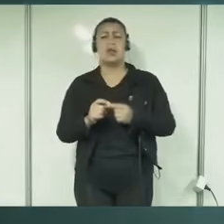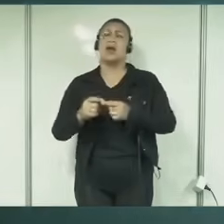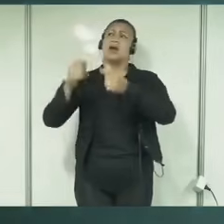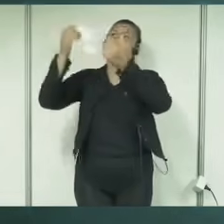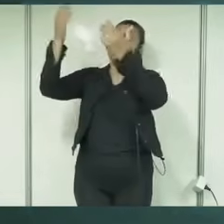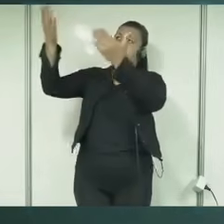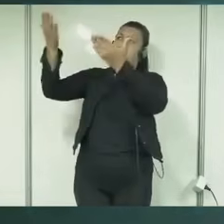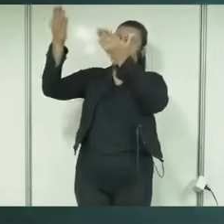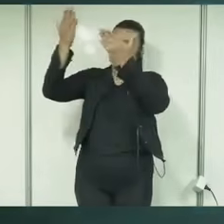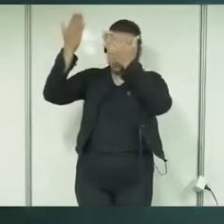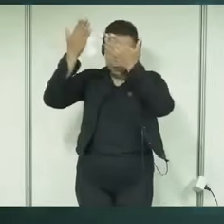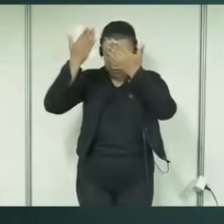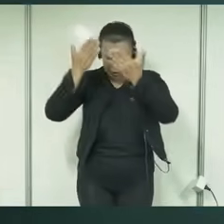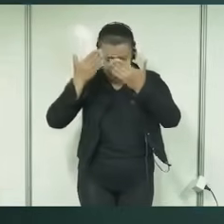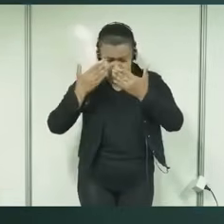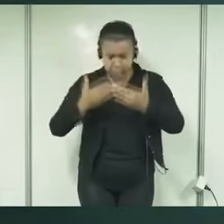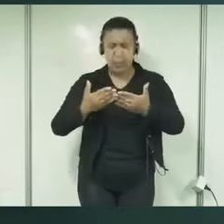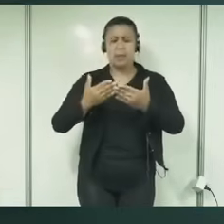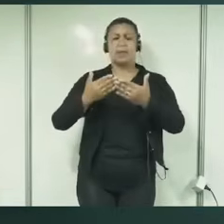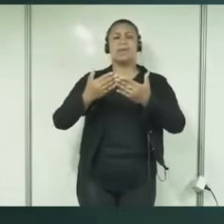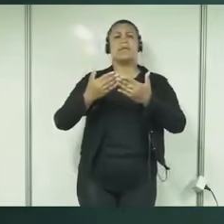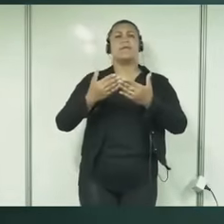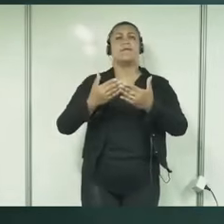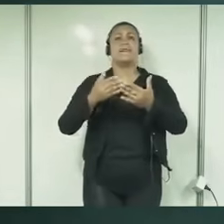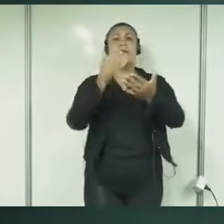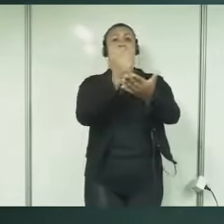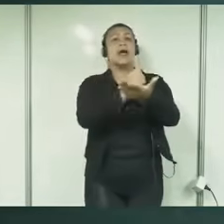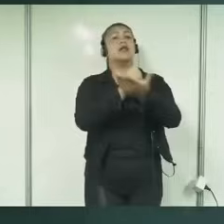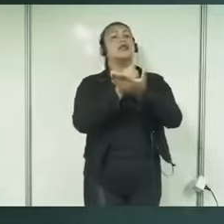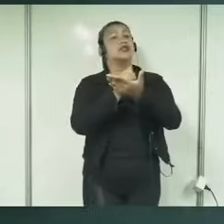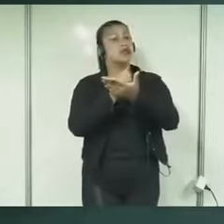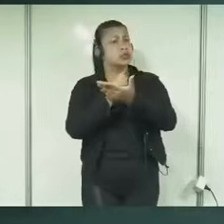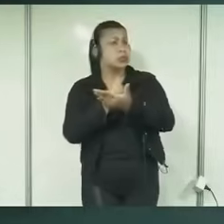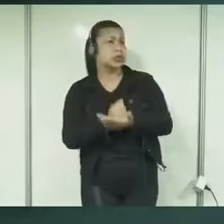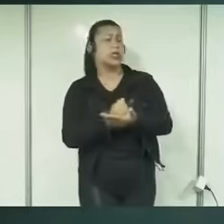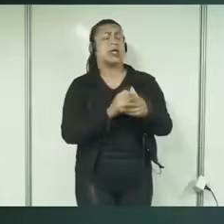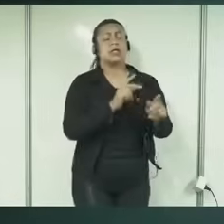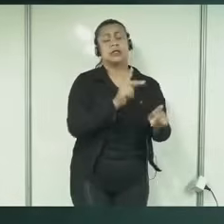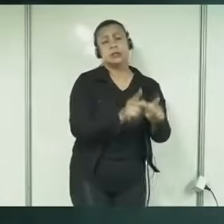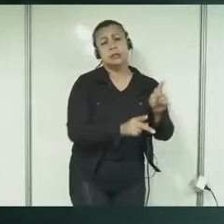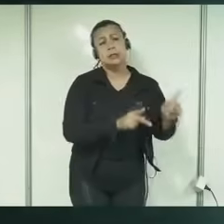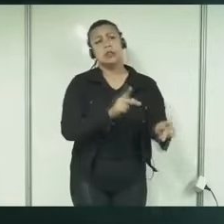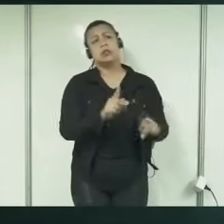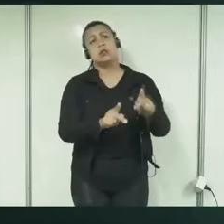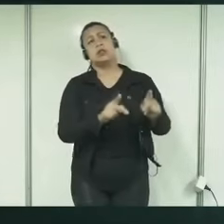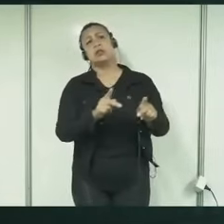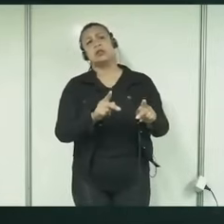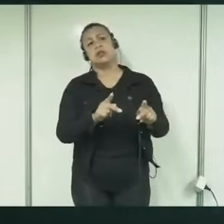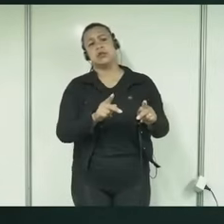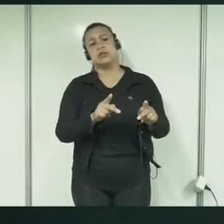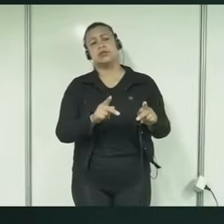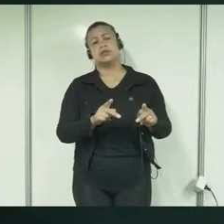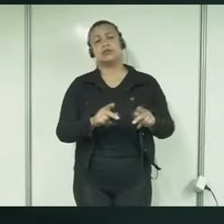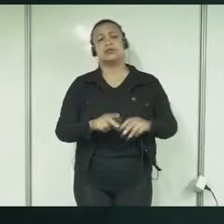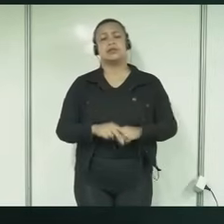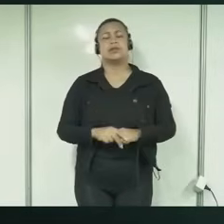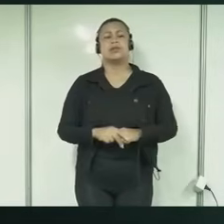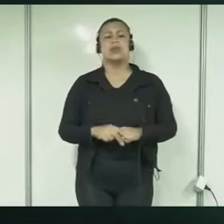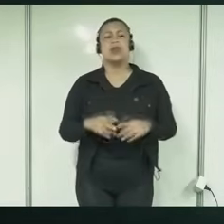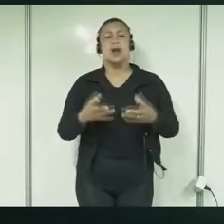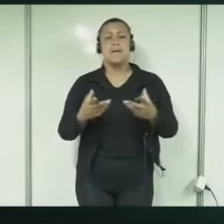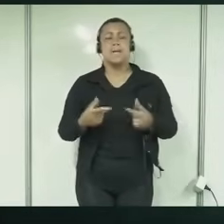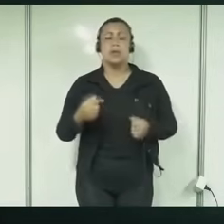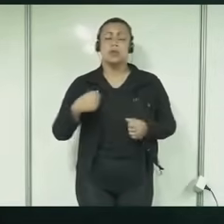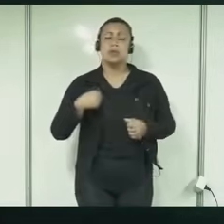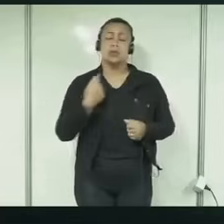todo contra todo e qualquer mal que a humanidade e a criação sofrem. Por isso, quando nós também